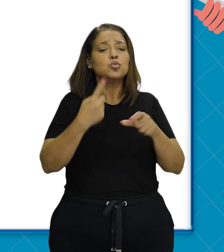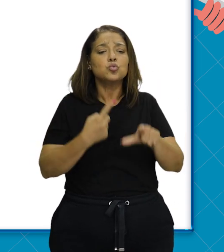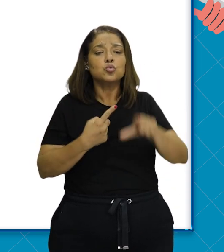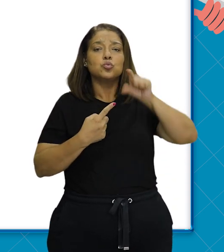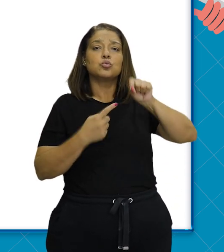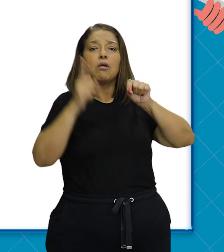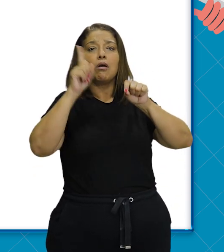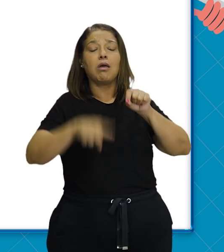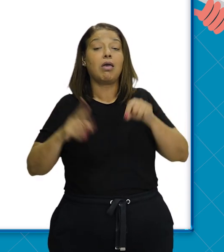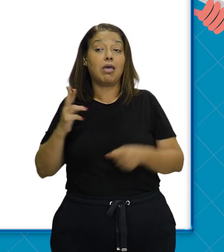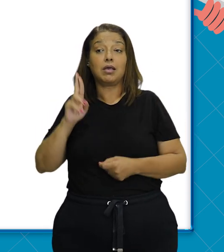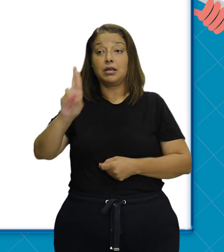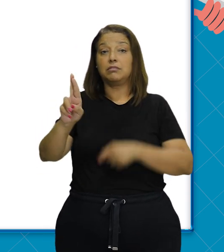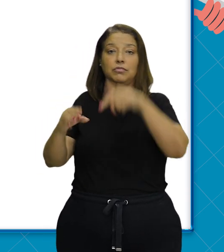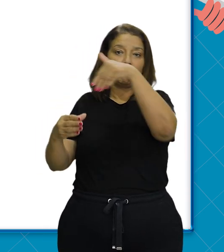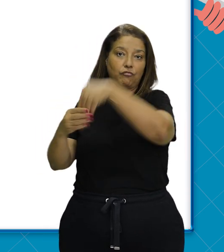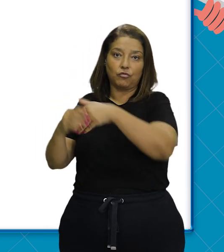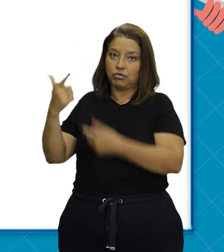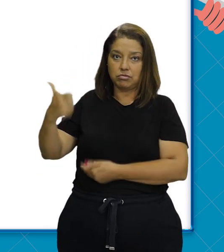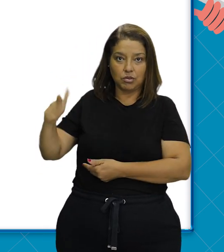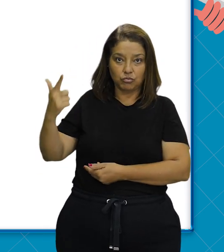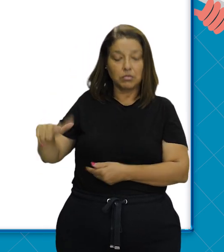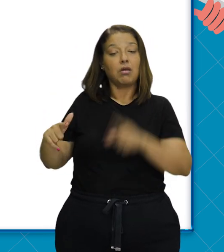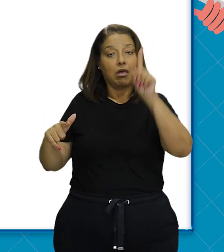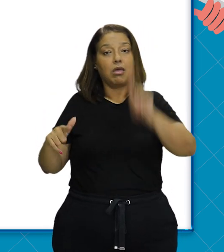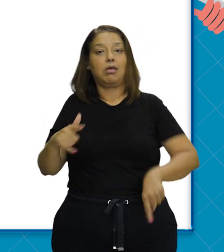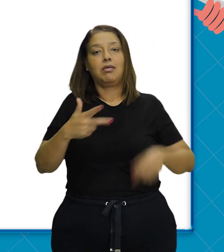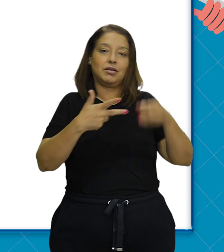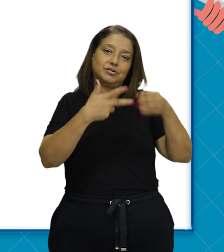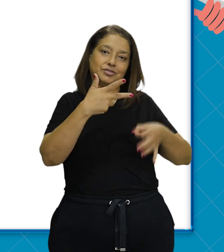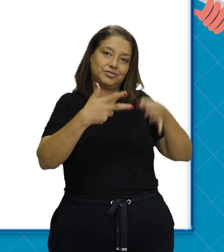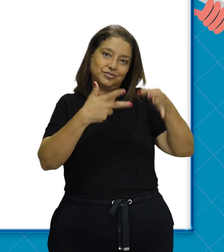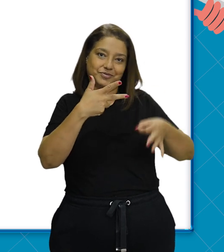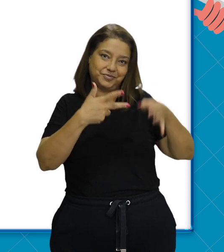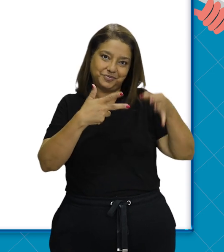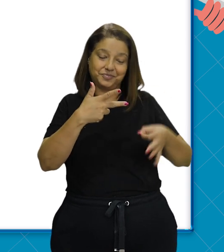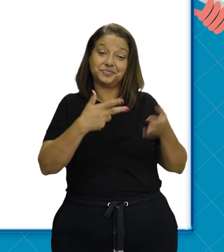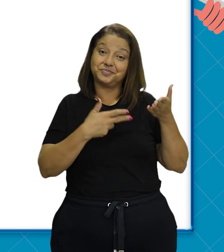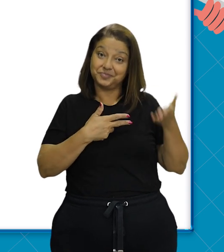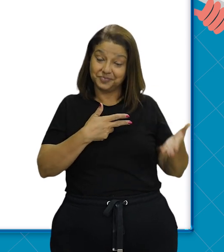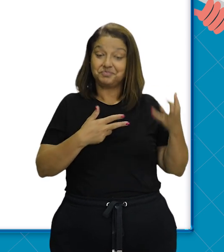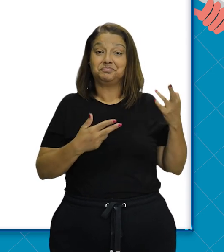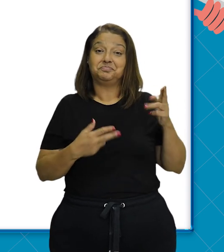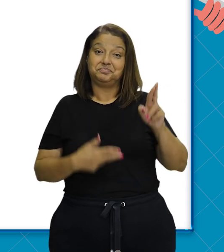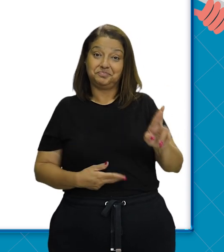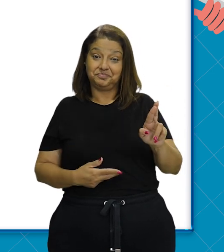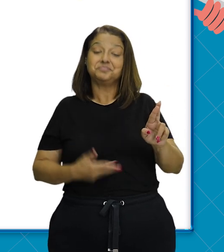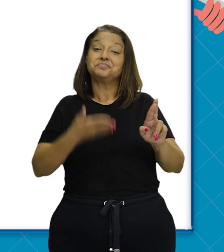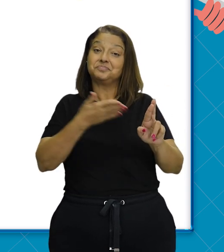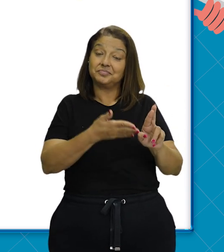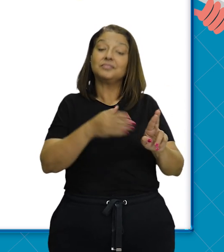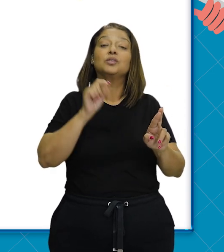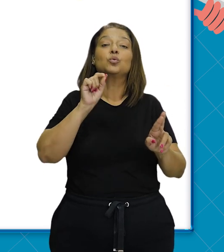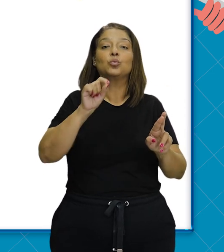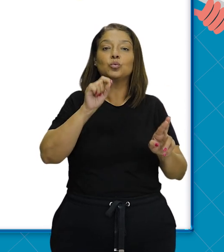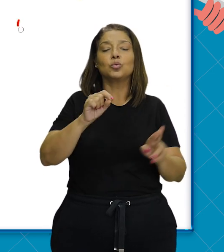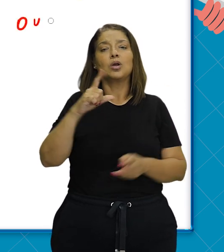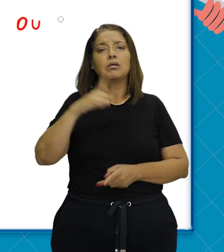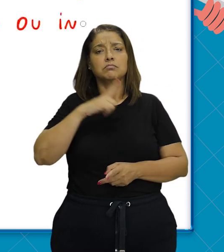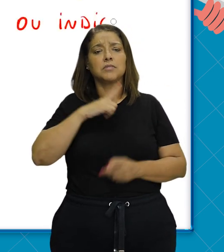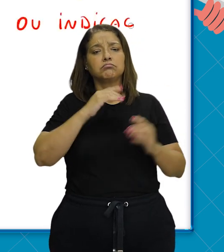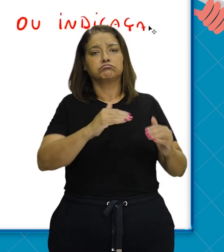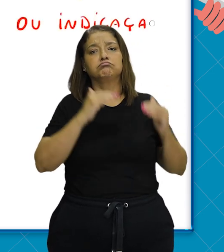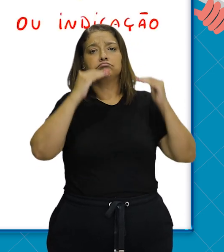único cujos representantes não são eleitos através do voto popular são os representantes justamente do Judiciário, que chegam aos